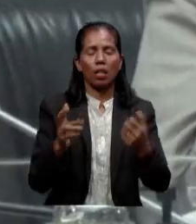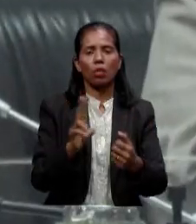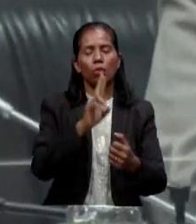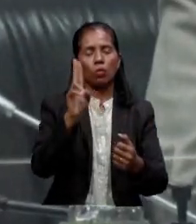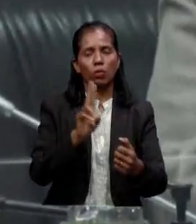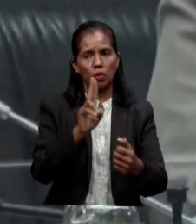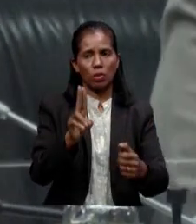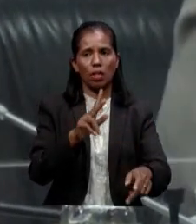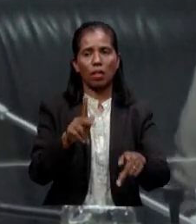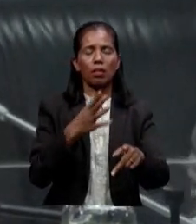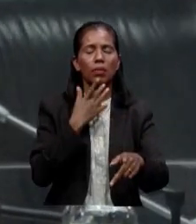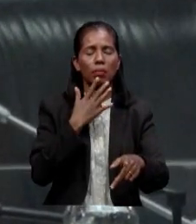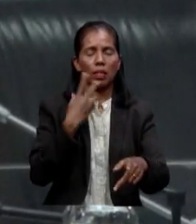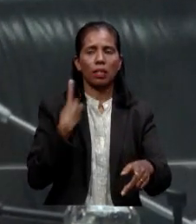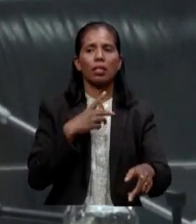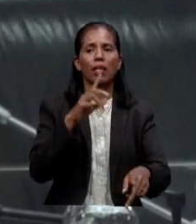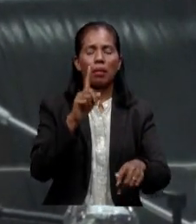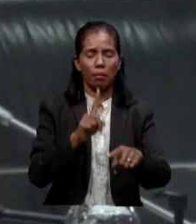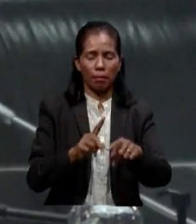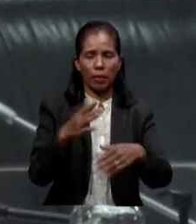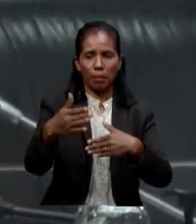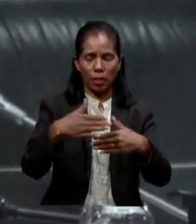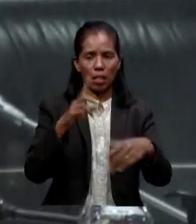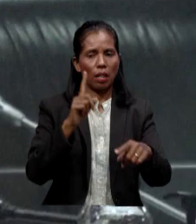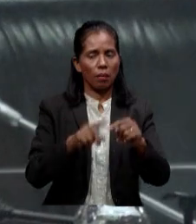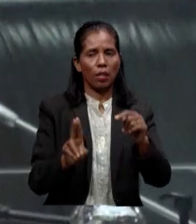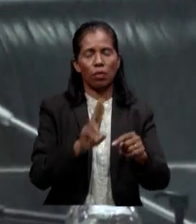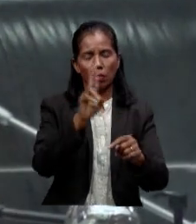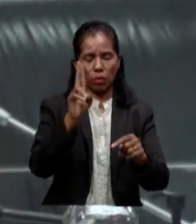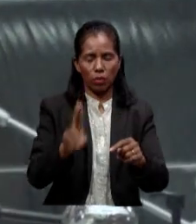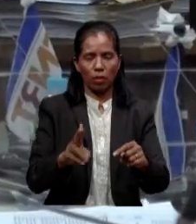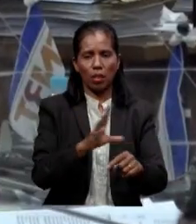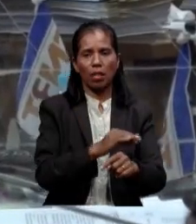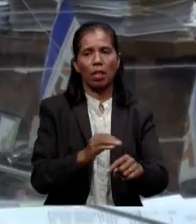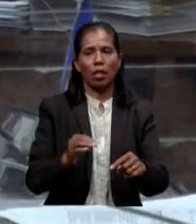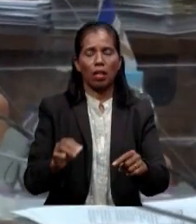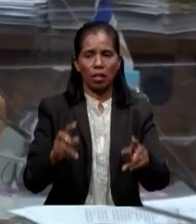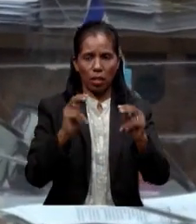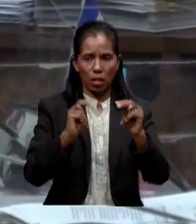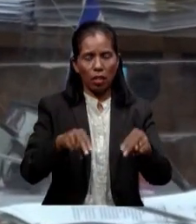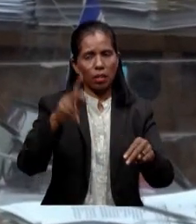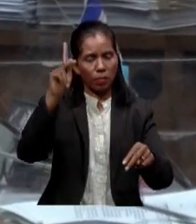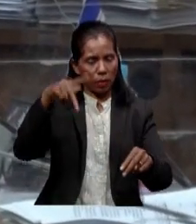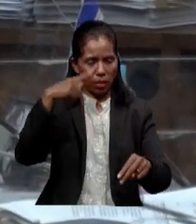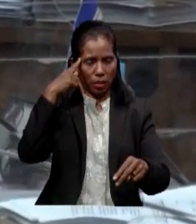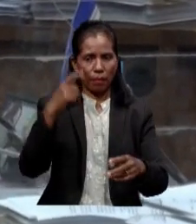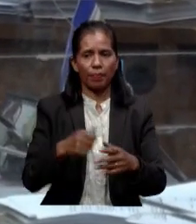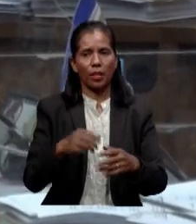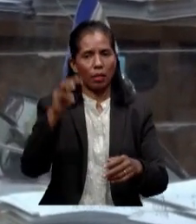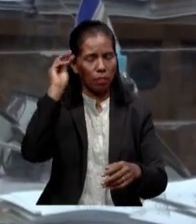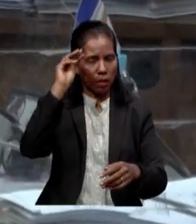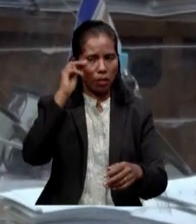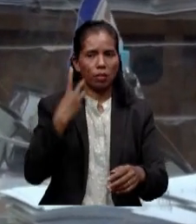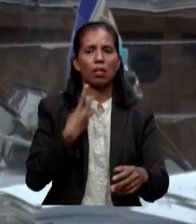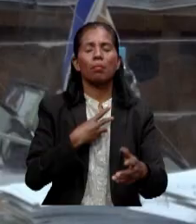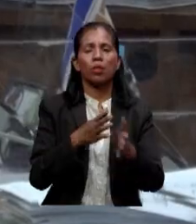ne ita hoto hak basic ba mai be la bele usa povida ne ba no der instrumento ba interesse política no ne senhor ministro ami husu